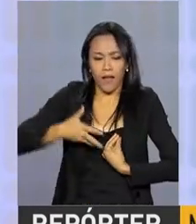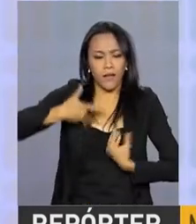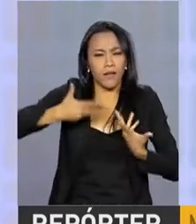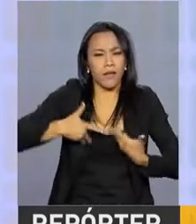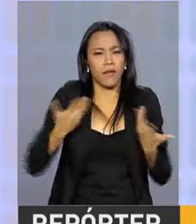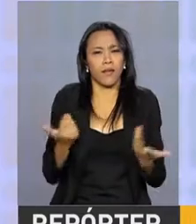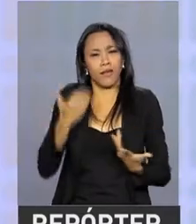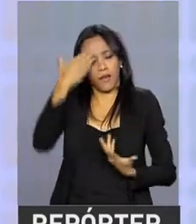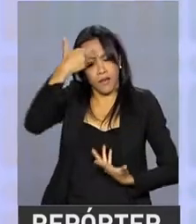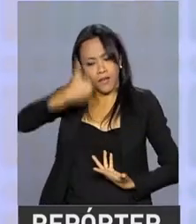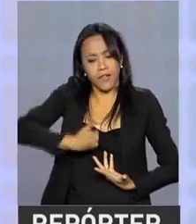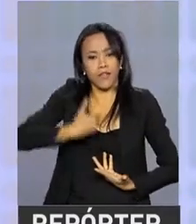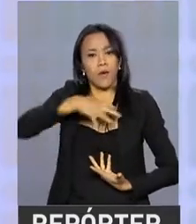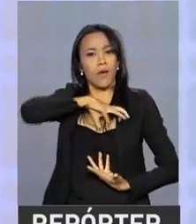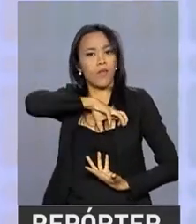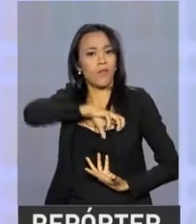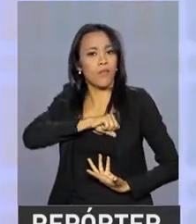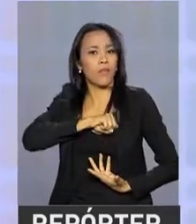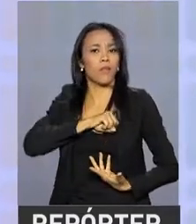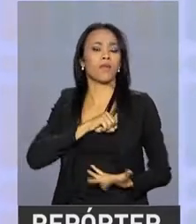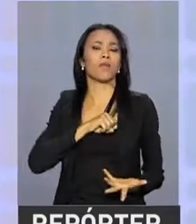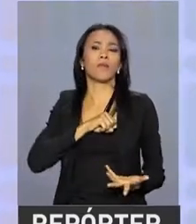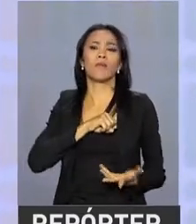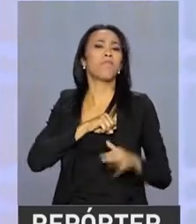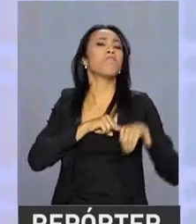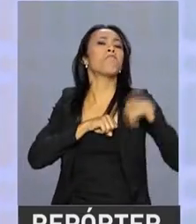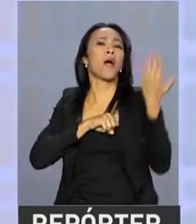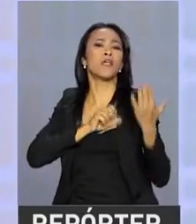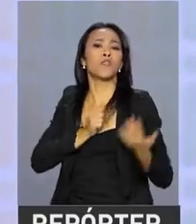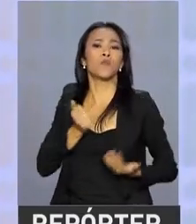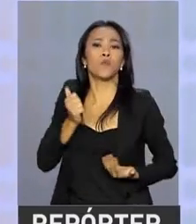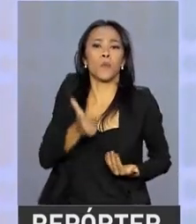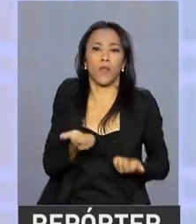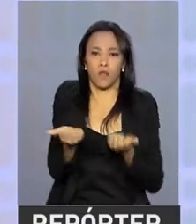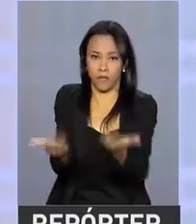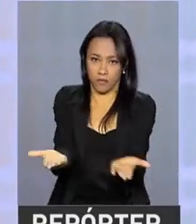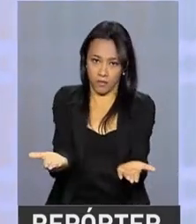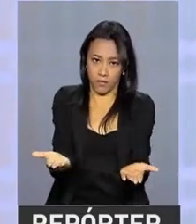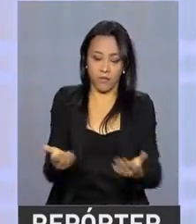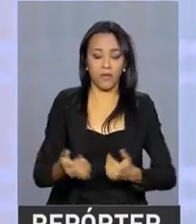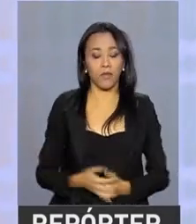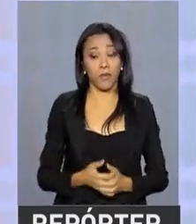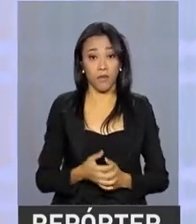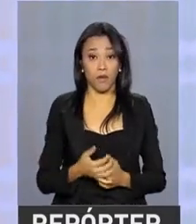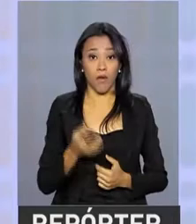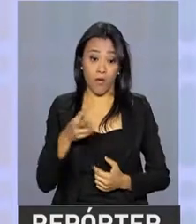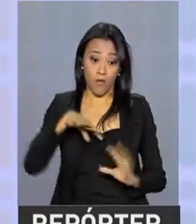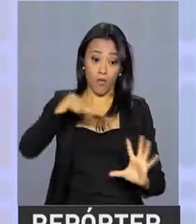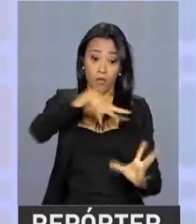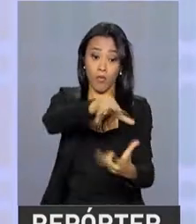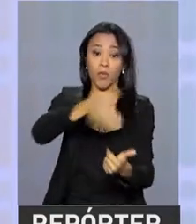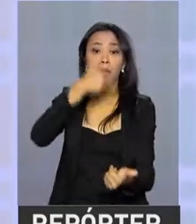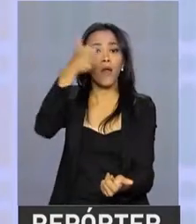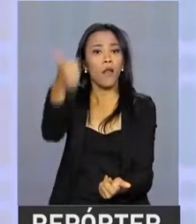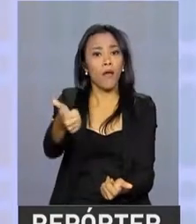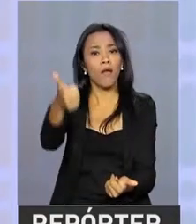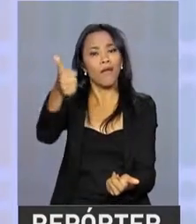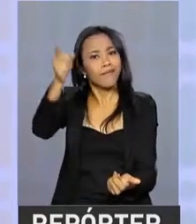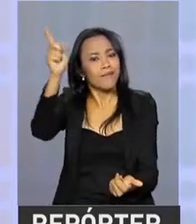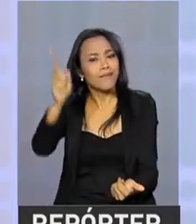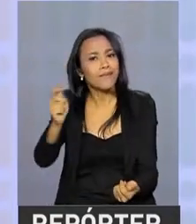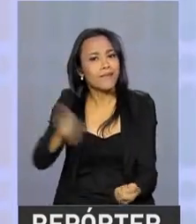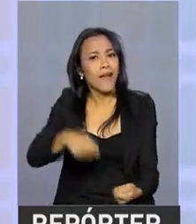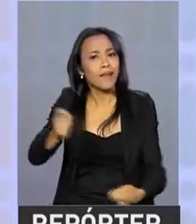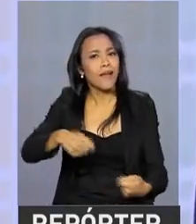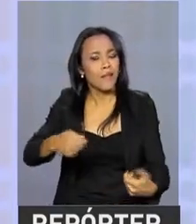amor muito mais daquilo que doa o mundo melhor só pode ser construído